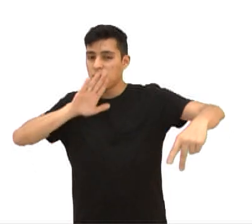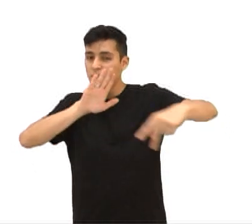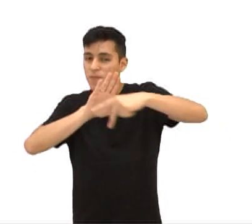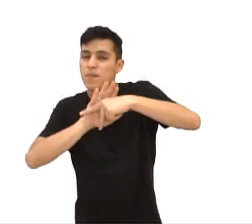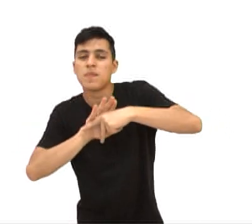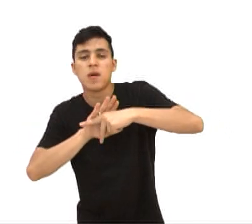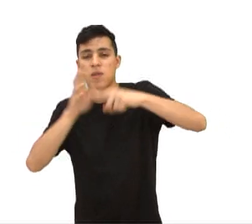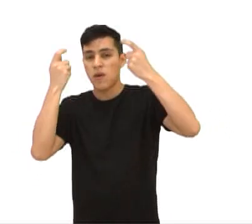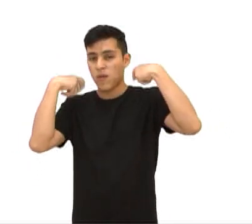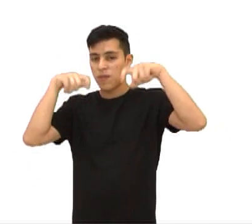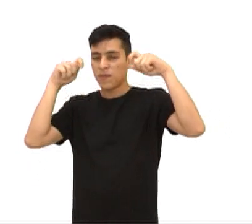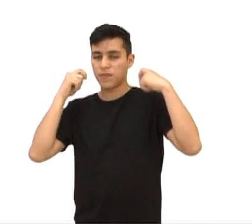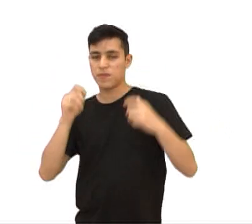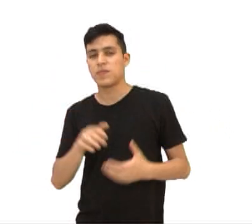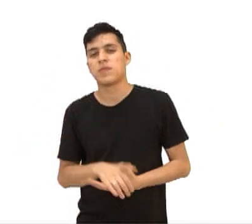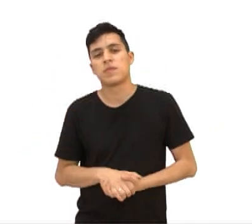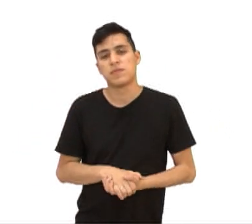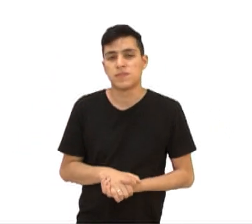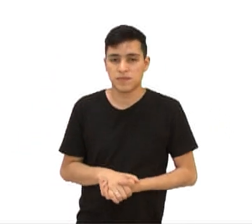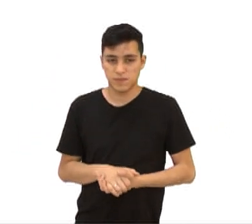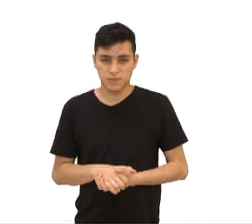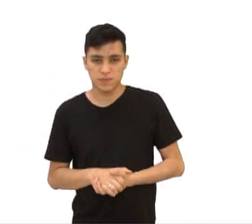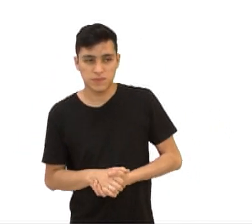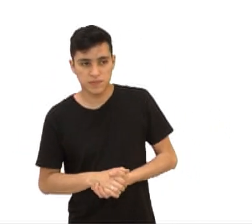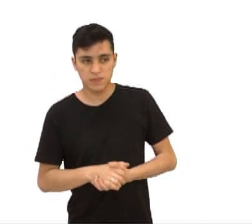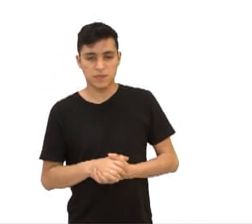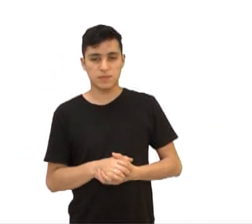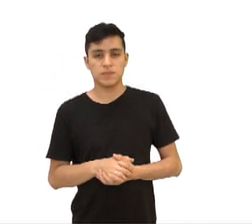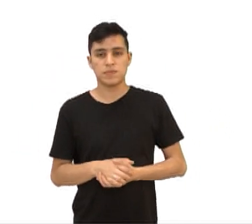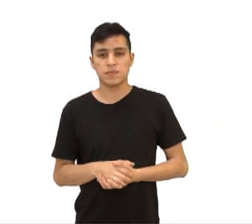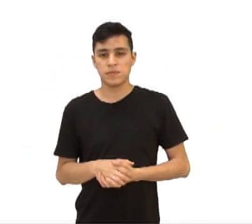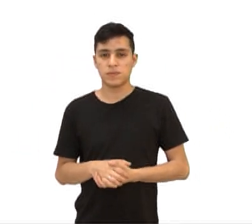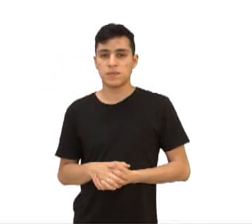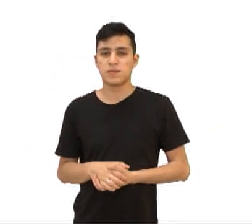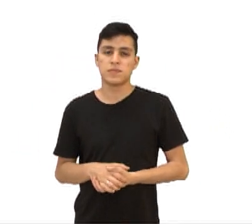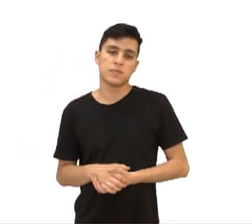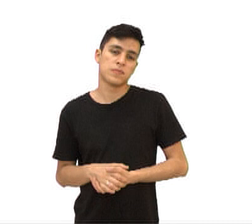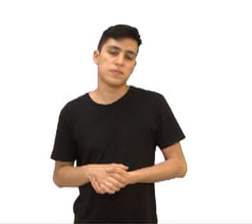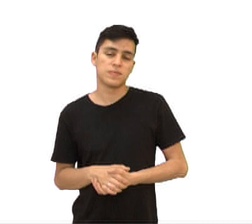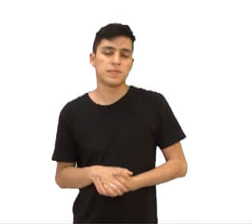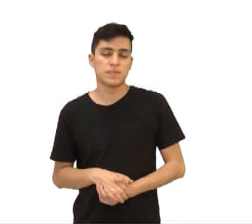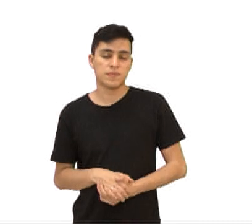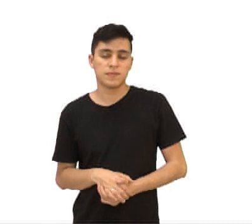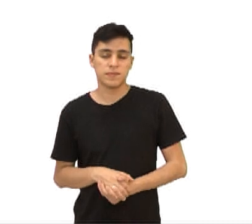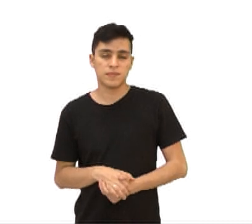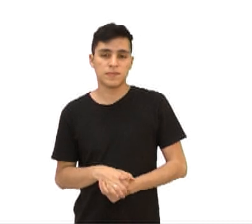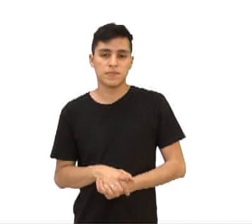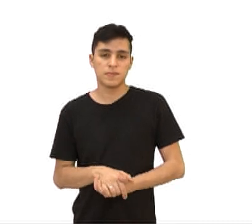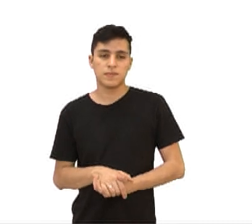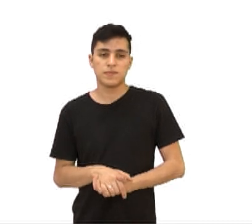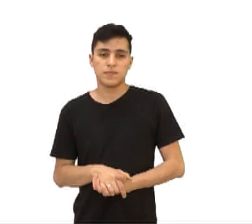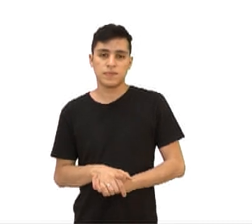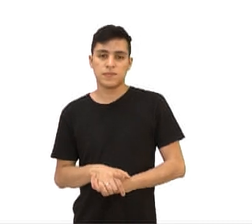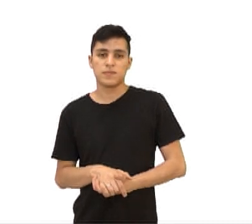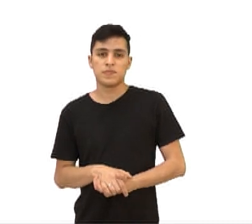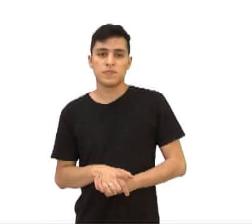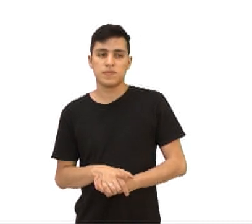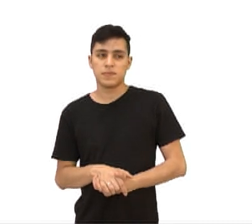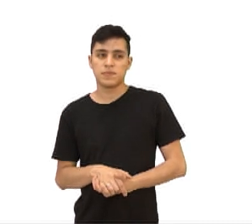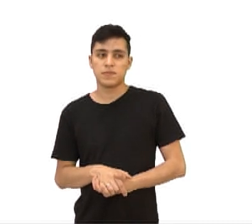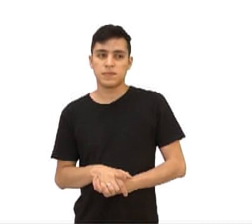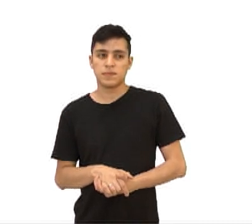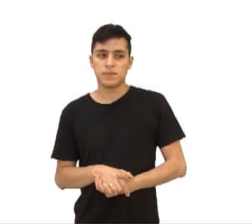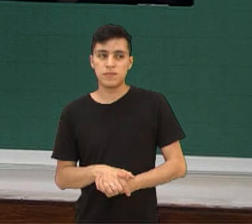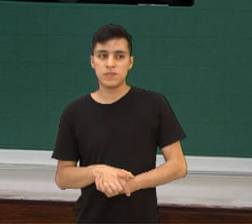puso tão bem que chegou a ser casi um cordeiro. E, sin embargo, nunca tuvo la gente mais medo